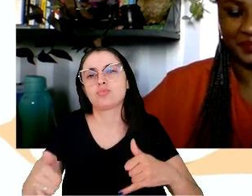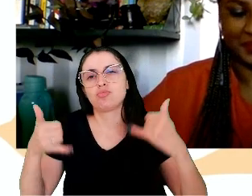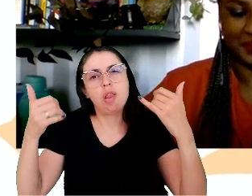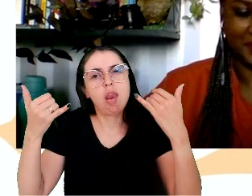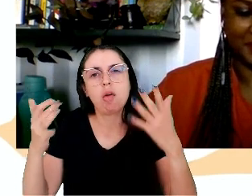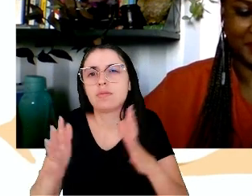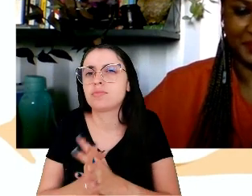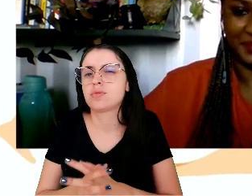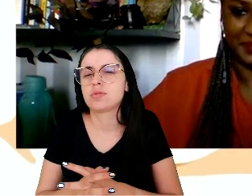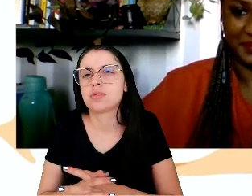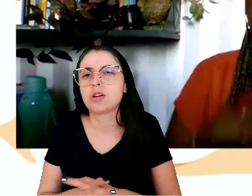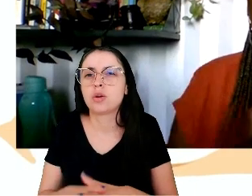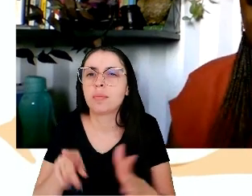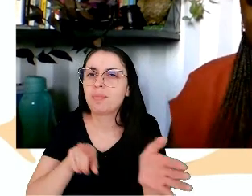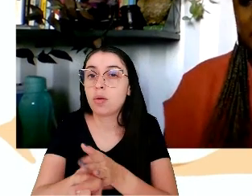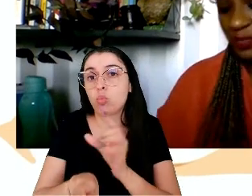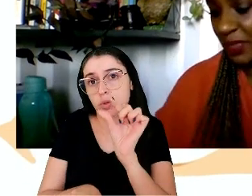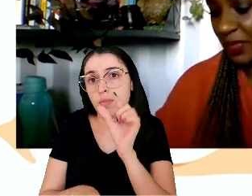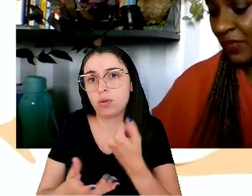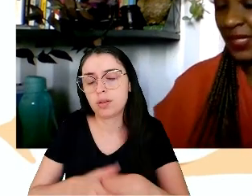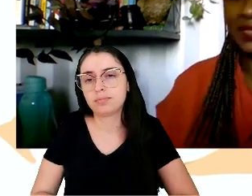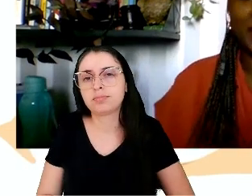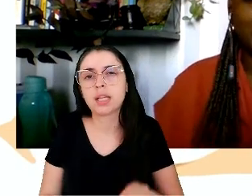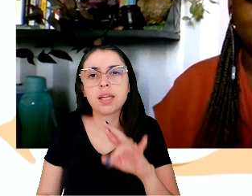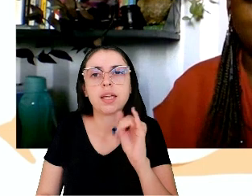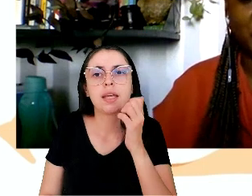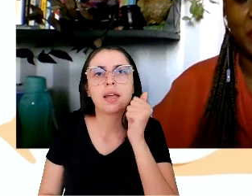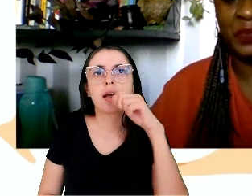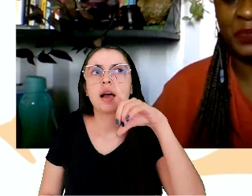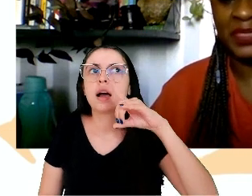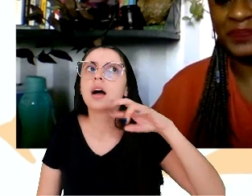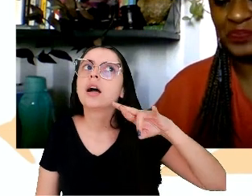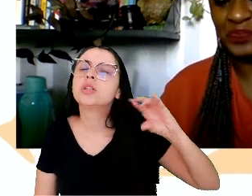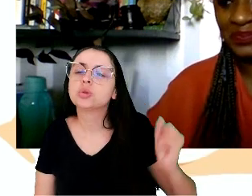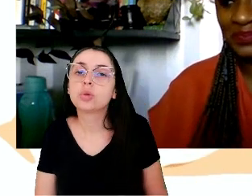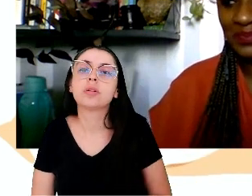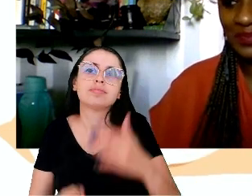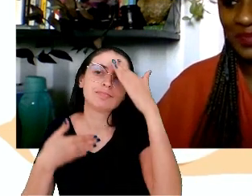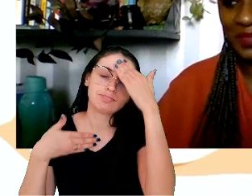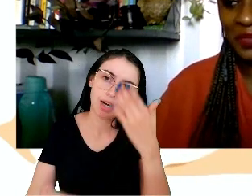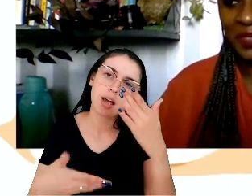exposições foram riquíssimas. Ricardo, eu agradeço pela pergunta.